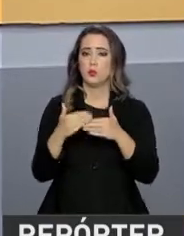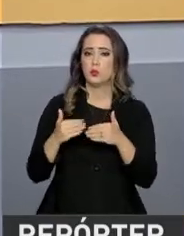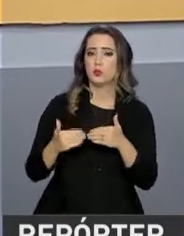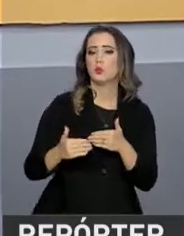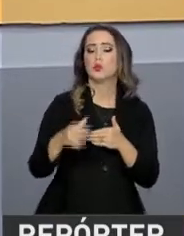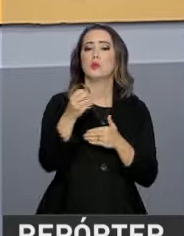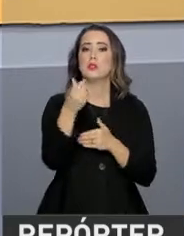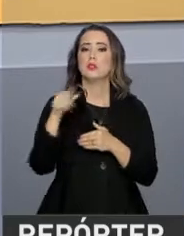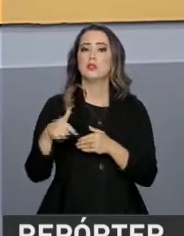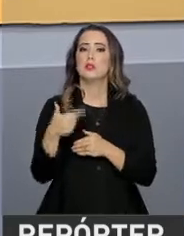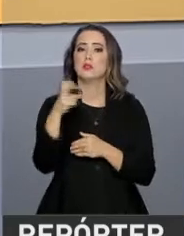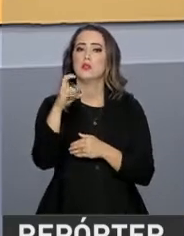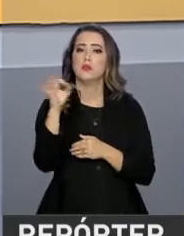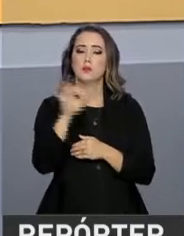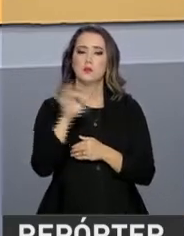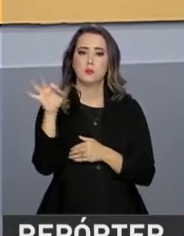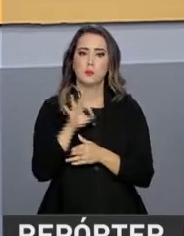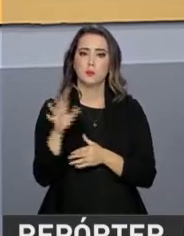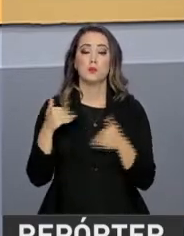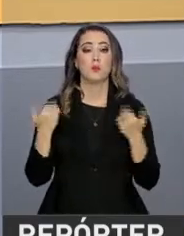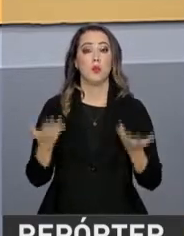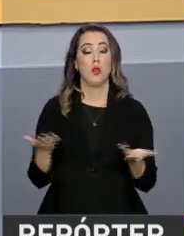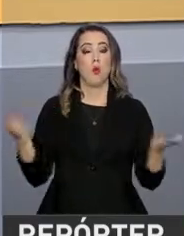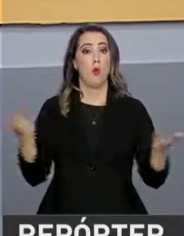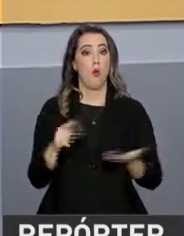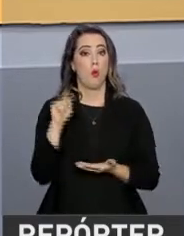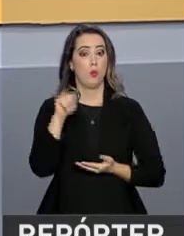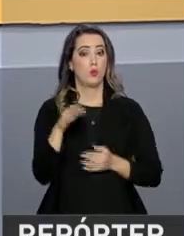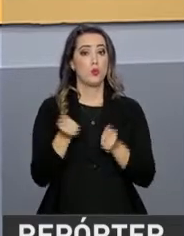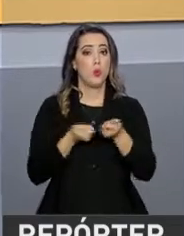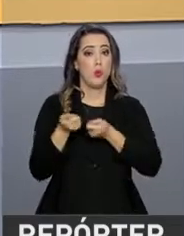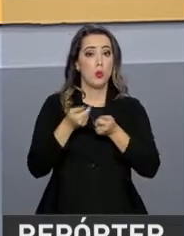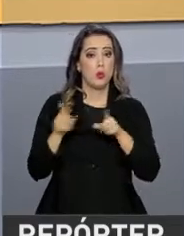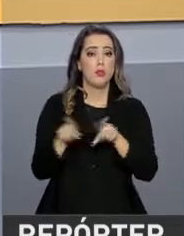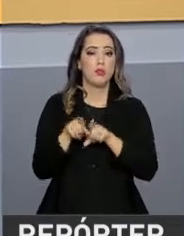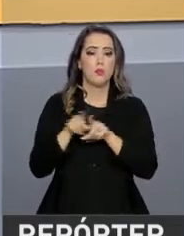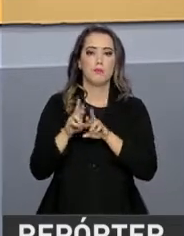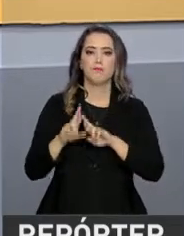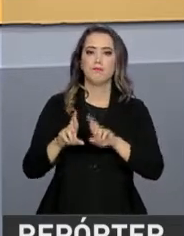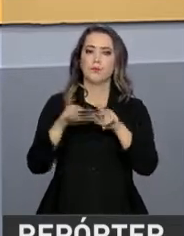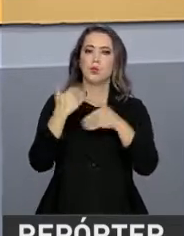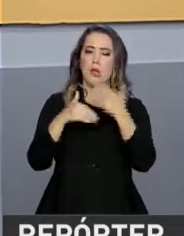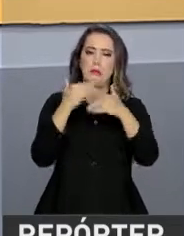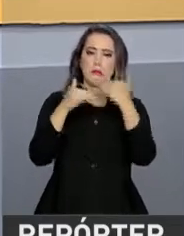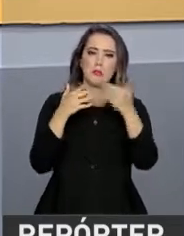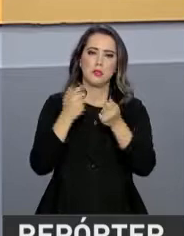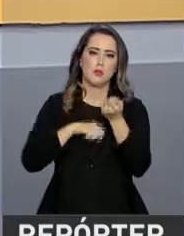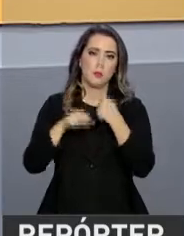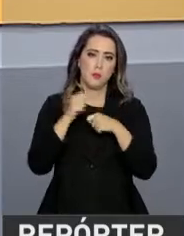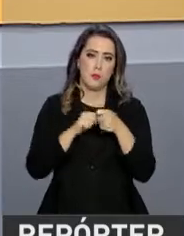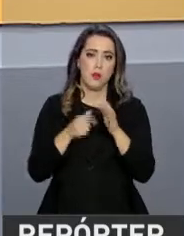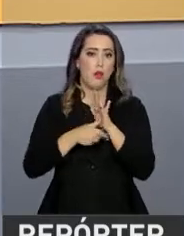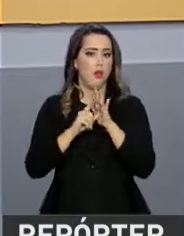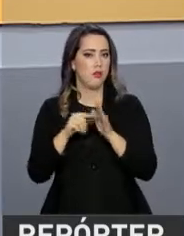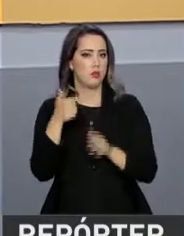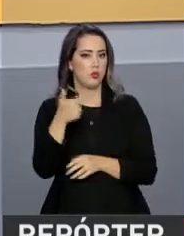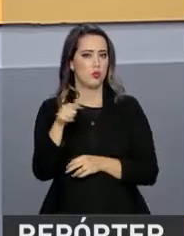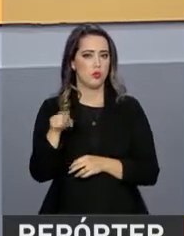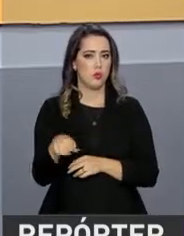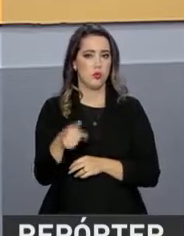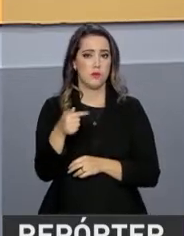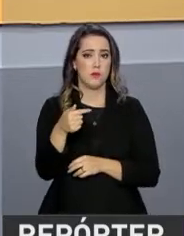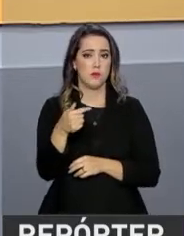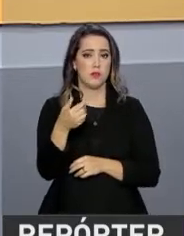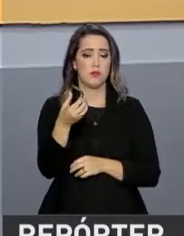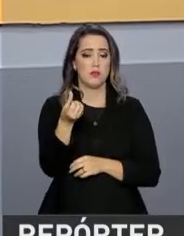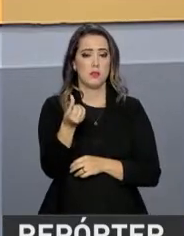em 6,25 por cento o mercado fez um ajuste ainda na expectativa de crescimento da economia que passou para